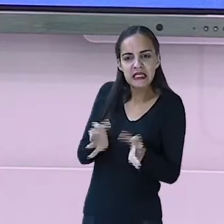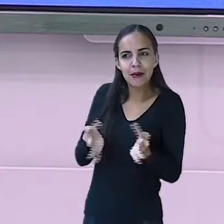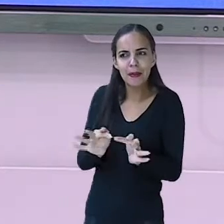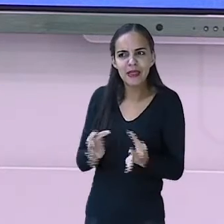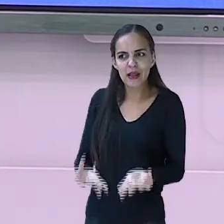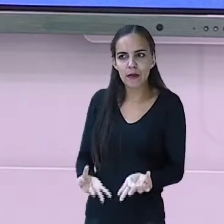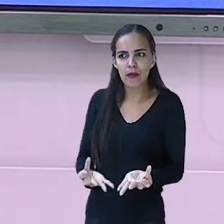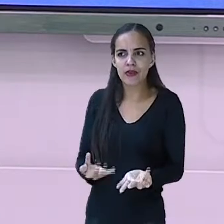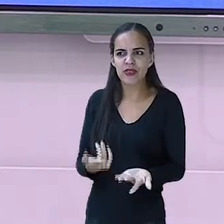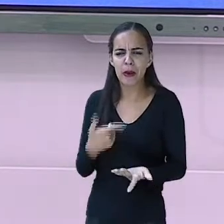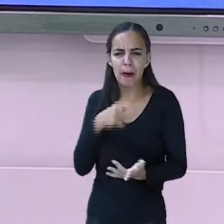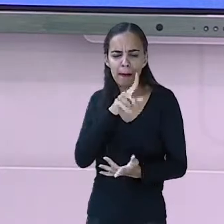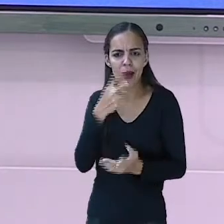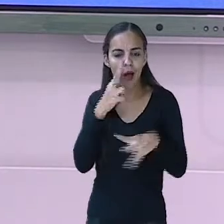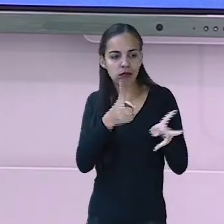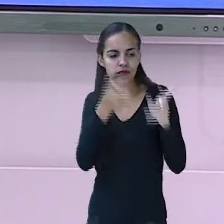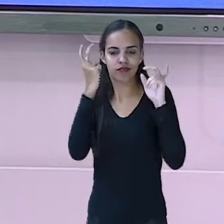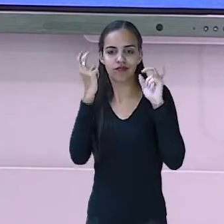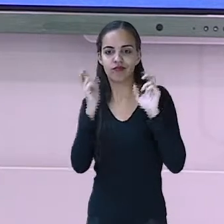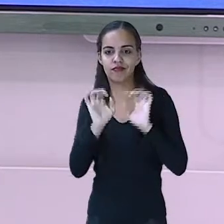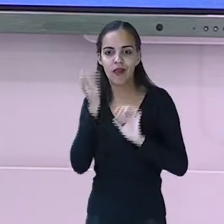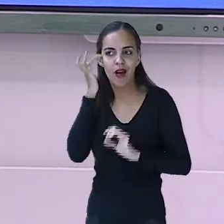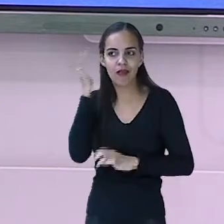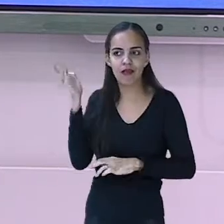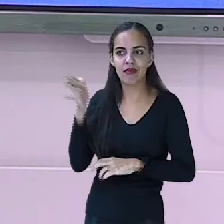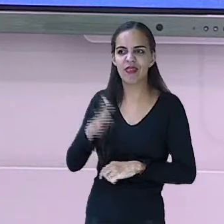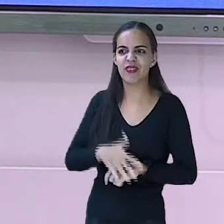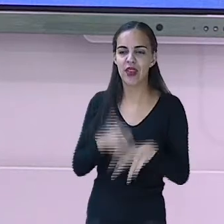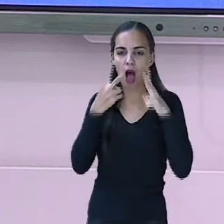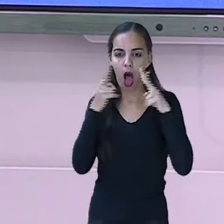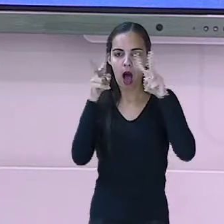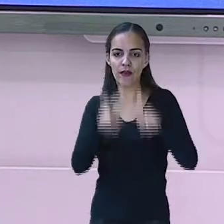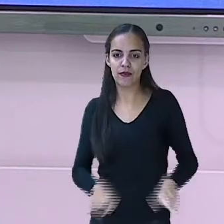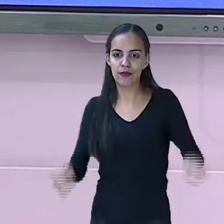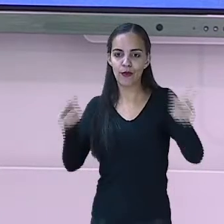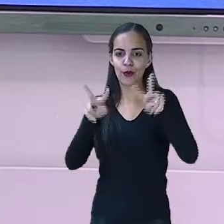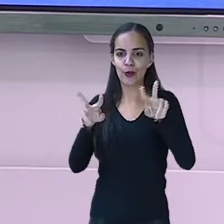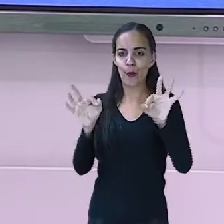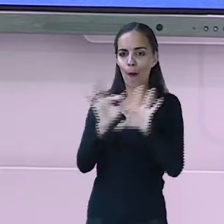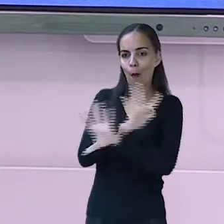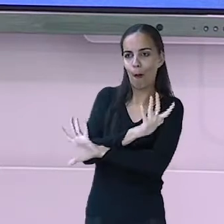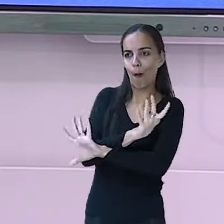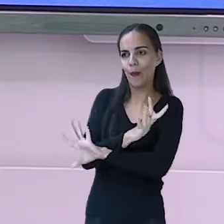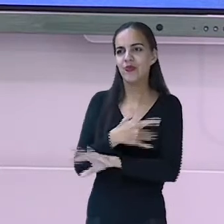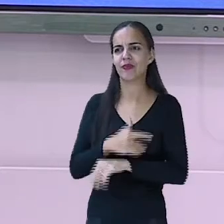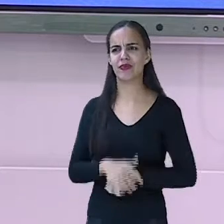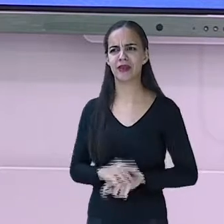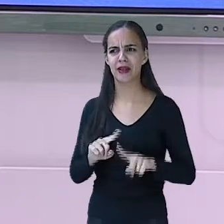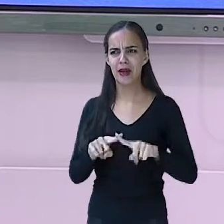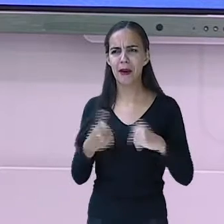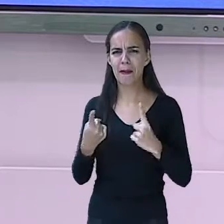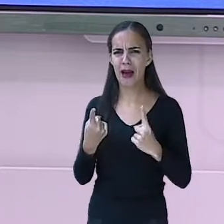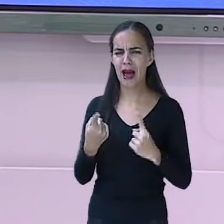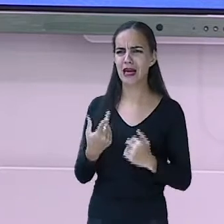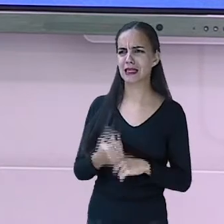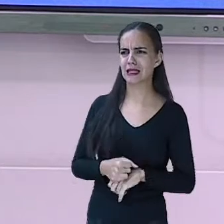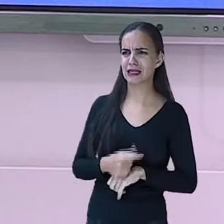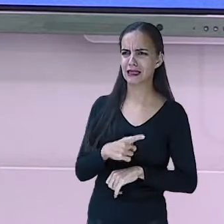Algo tão óbvio, algo que sempre existiu e que vai continuar a existir? Mas